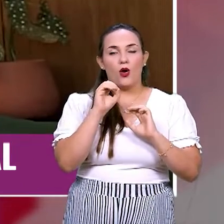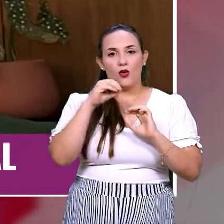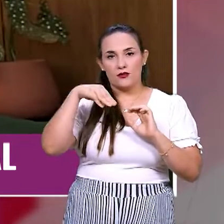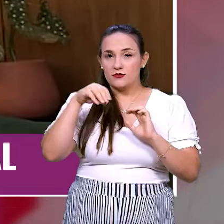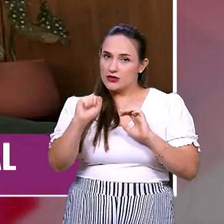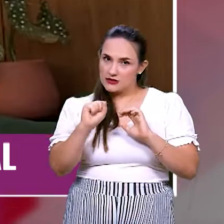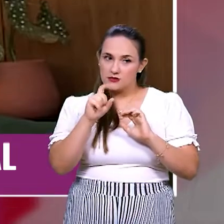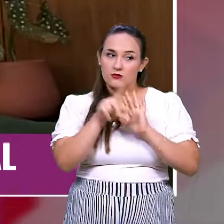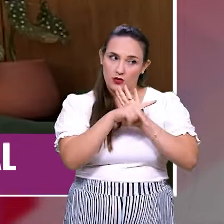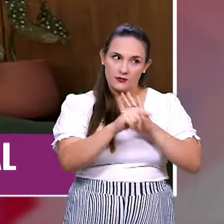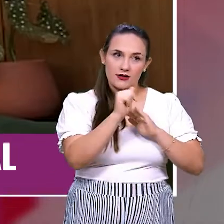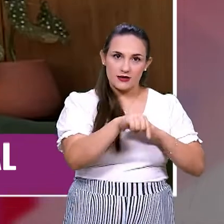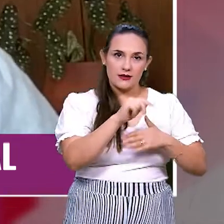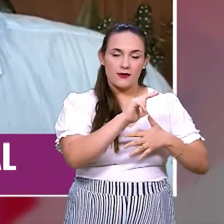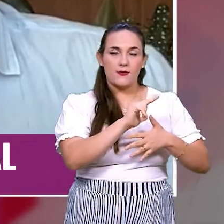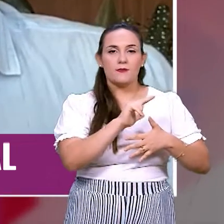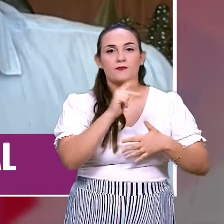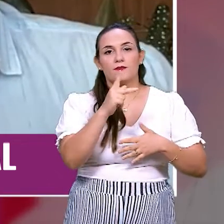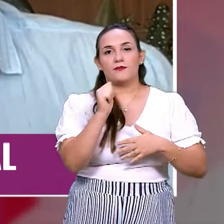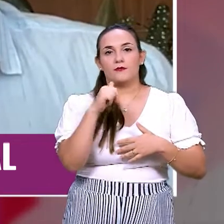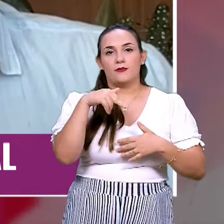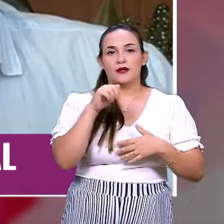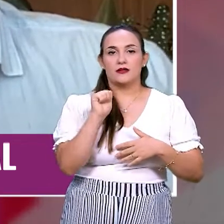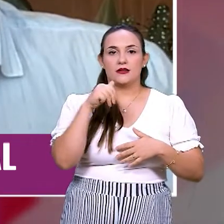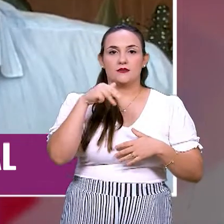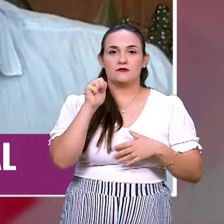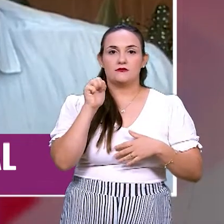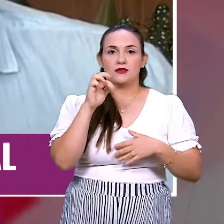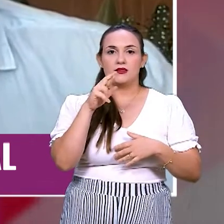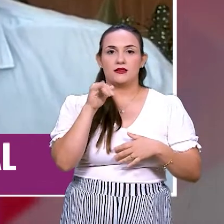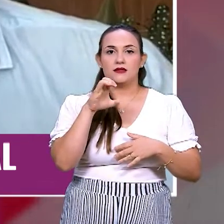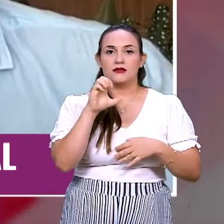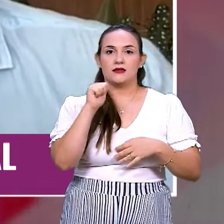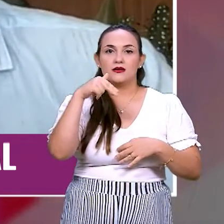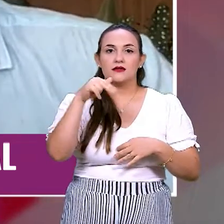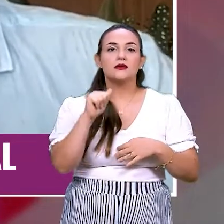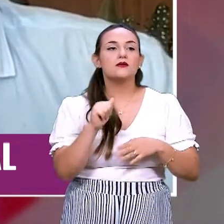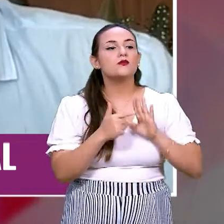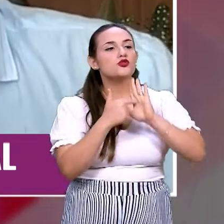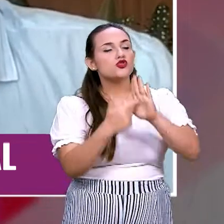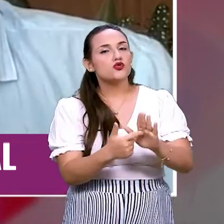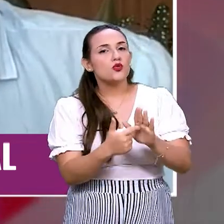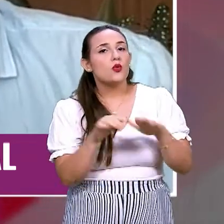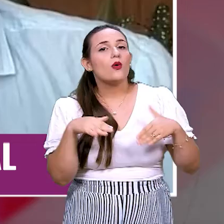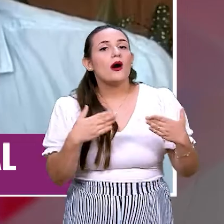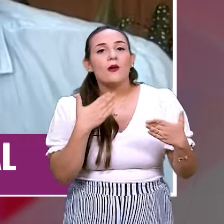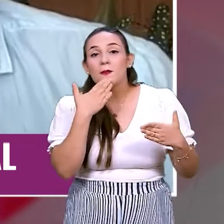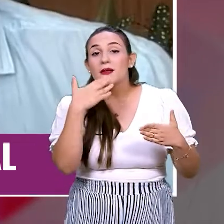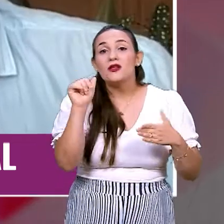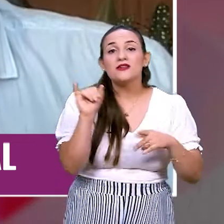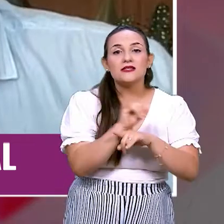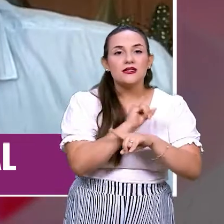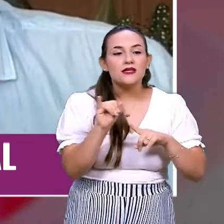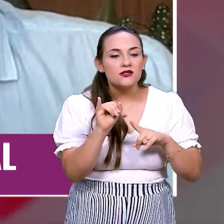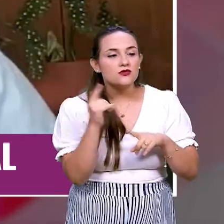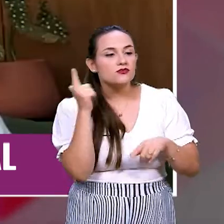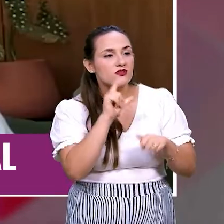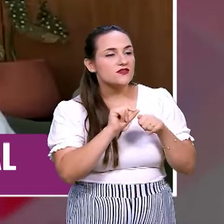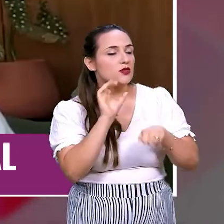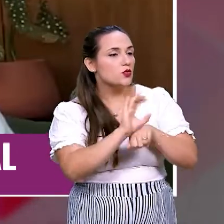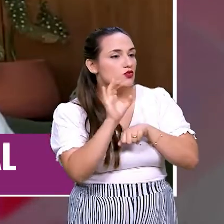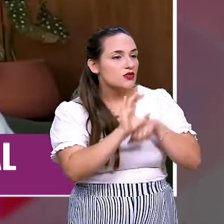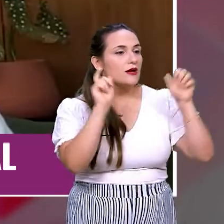Saúde, lançou, em dezembro de 2022, um guia mostrando os melhores caminhos para a gente capacitar os